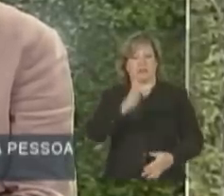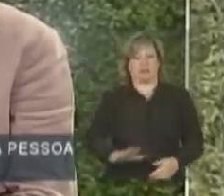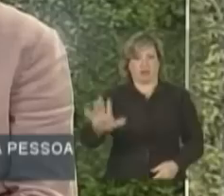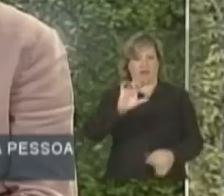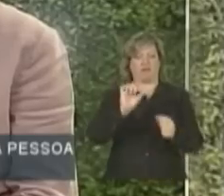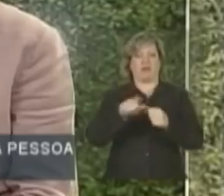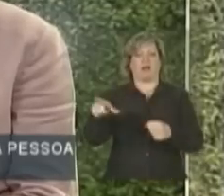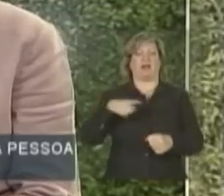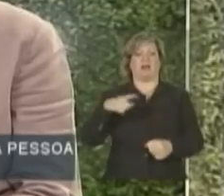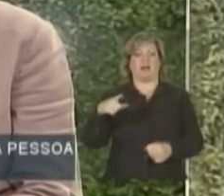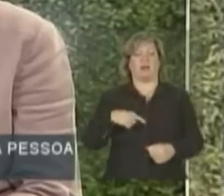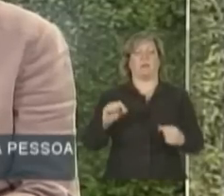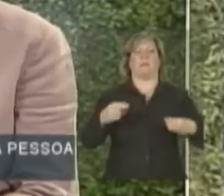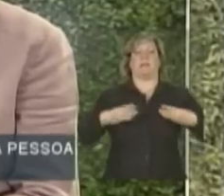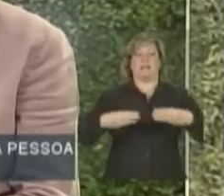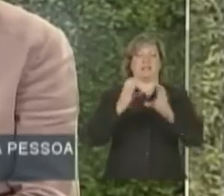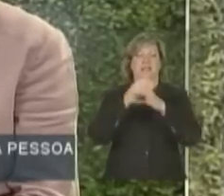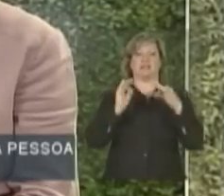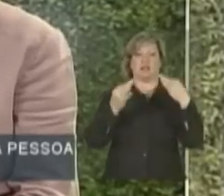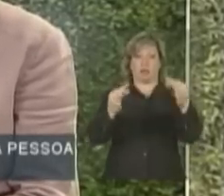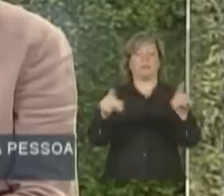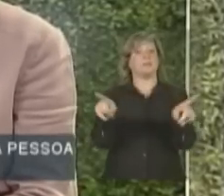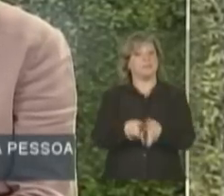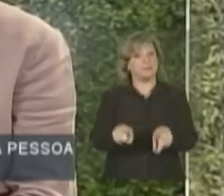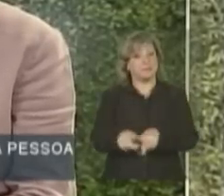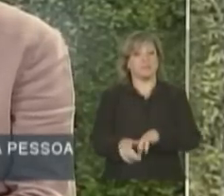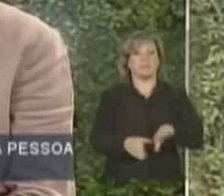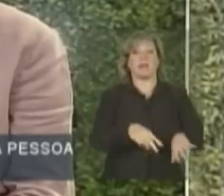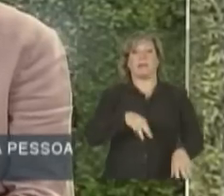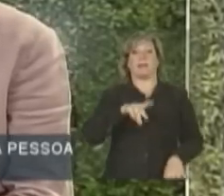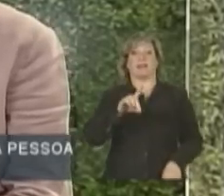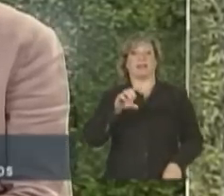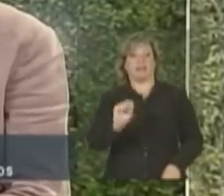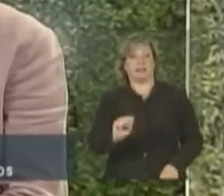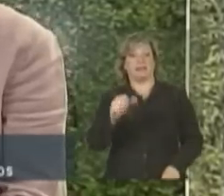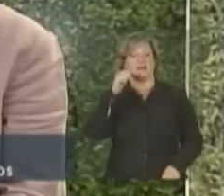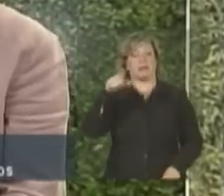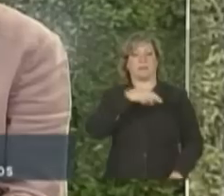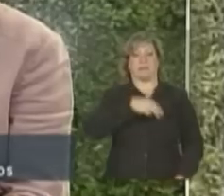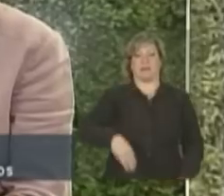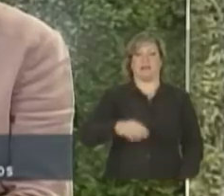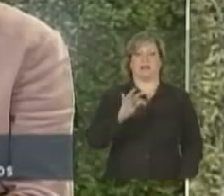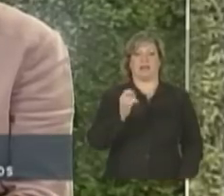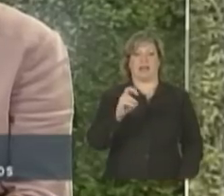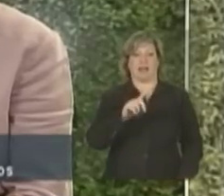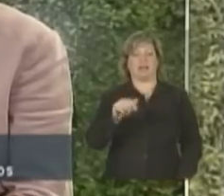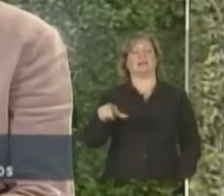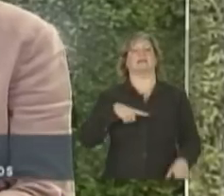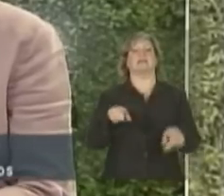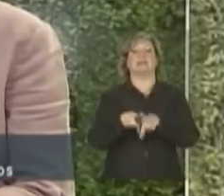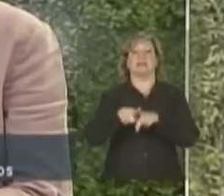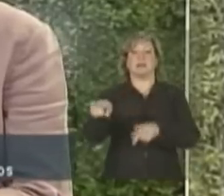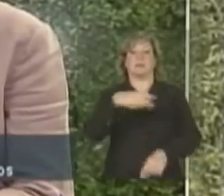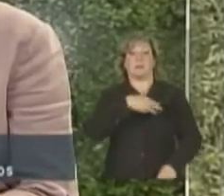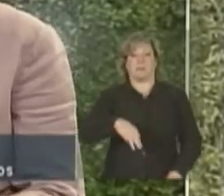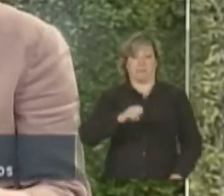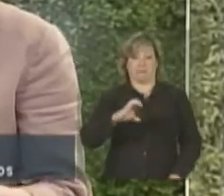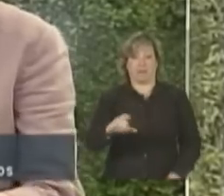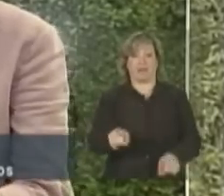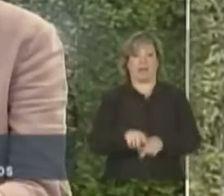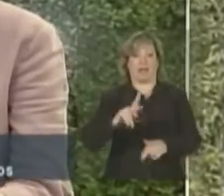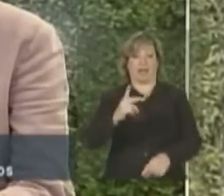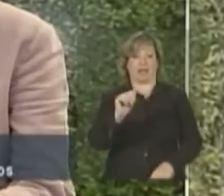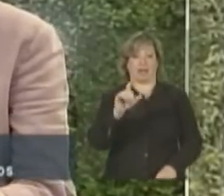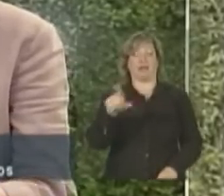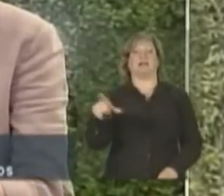Ciência e Tecnologia. Destaco o trabalho do MDS, na ministra Tereza Campelo, o trabalho do ministro Fernando Haddad, para o decreto que está